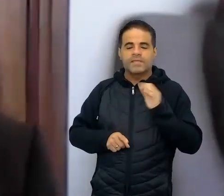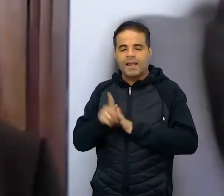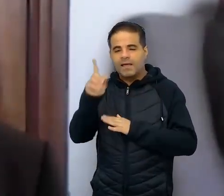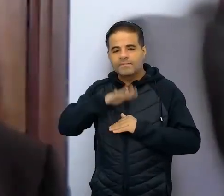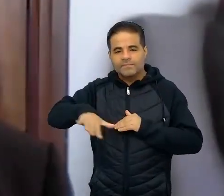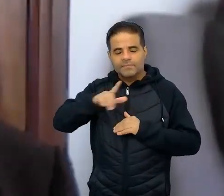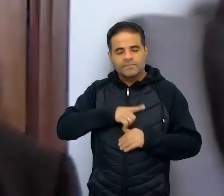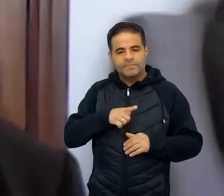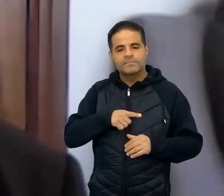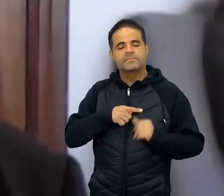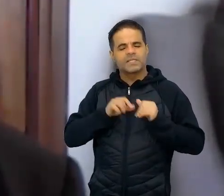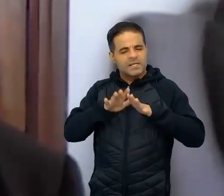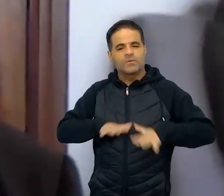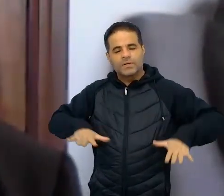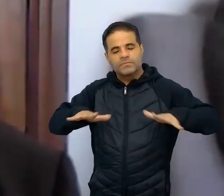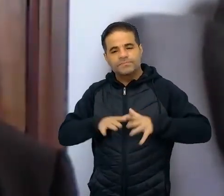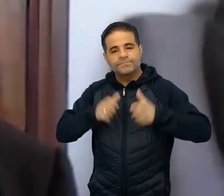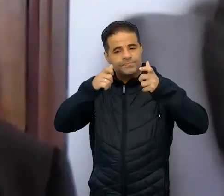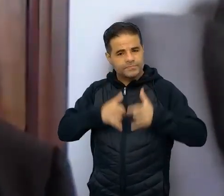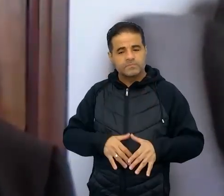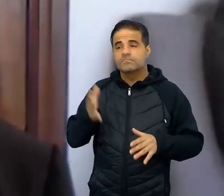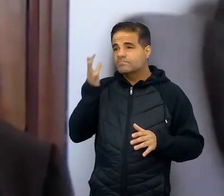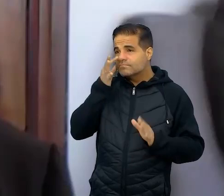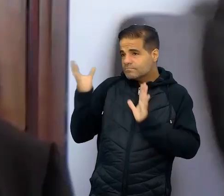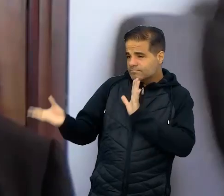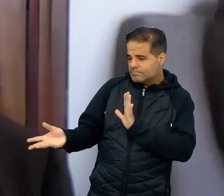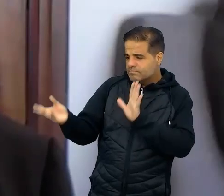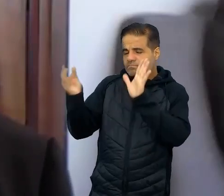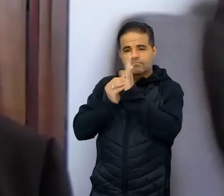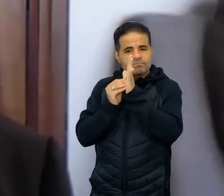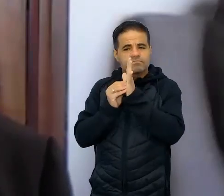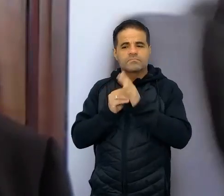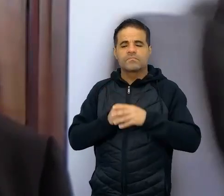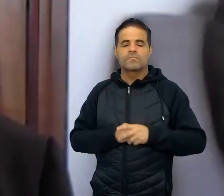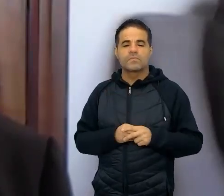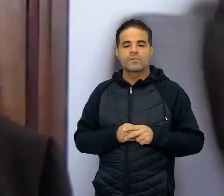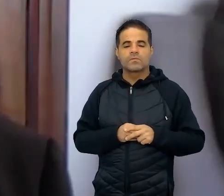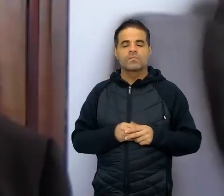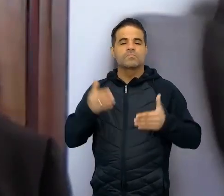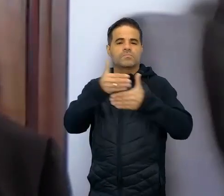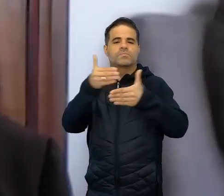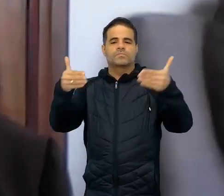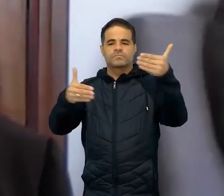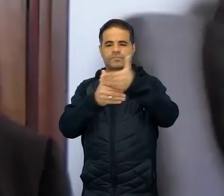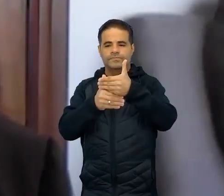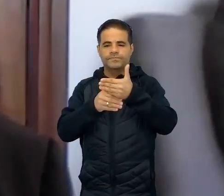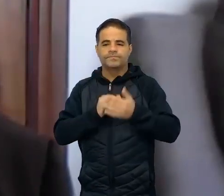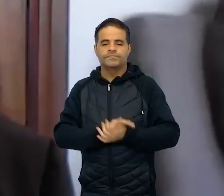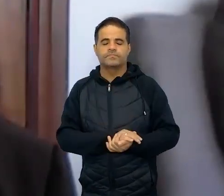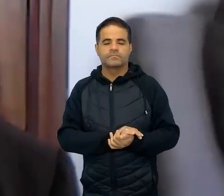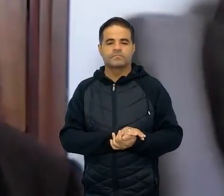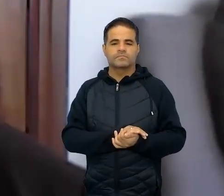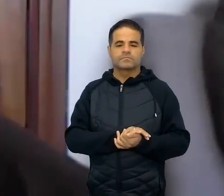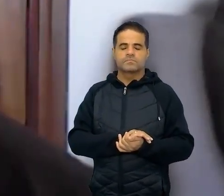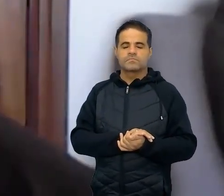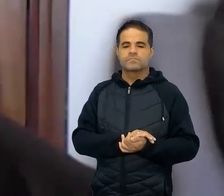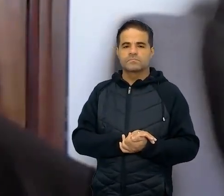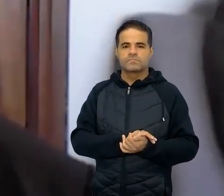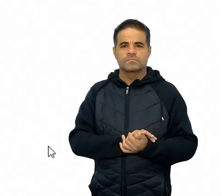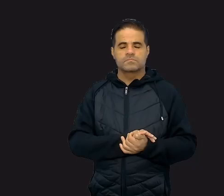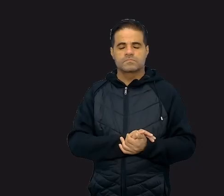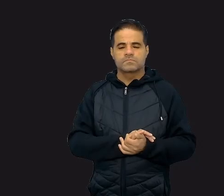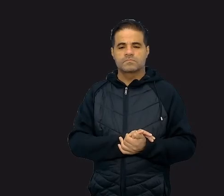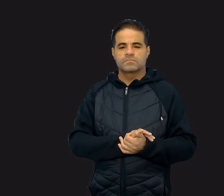de estudos, né? Me deem licença, eu vou colocar aqui o PowerPoint, tá? Eu vou